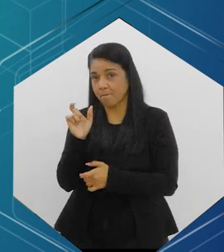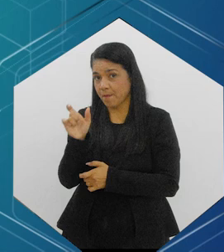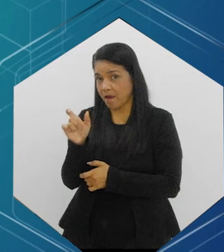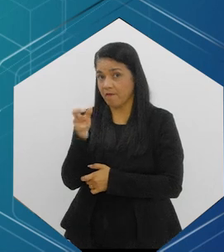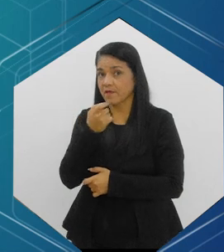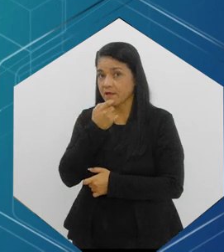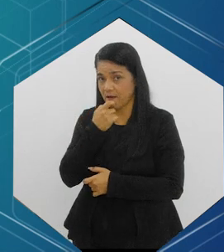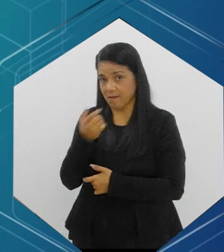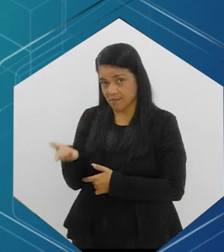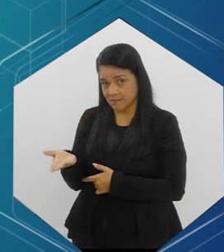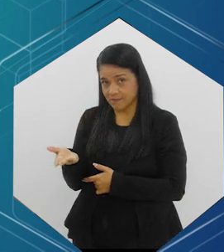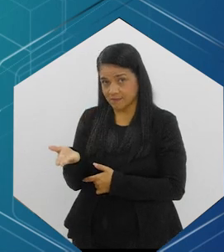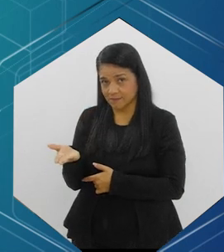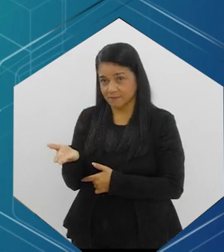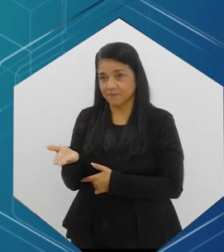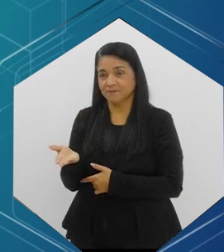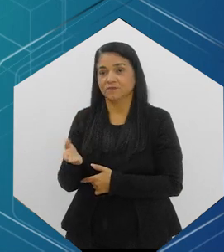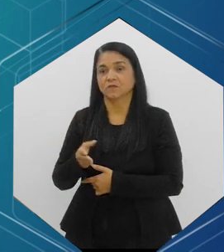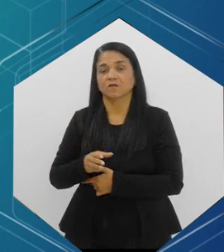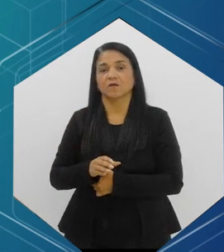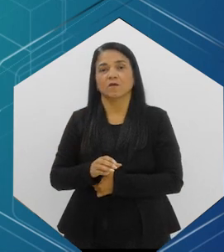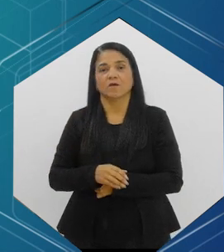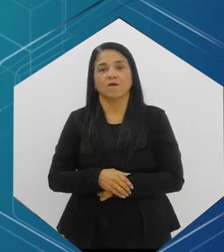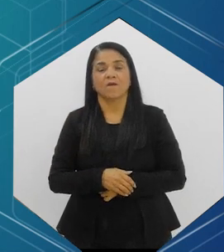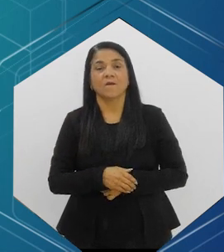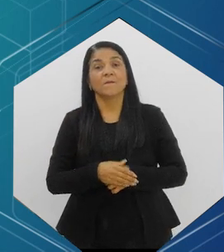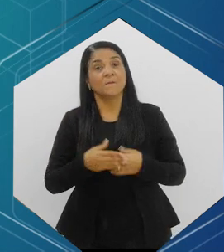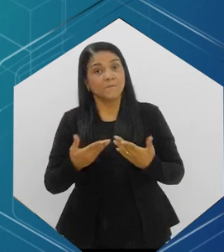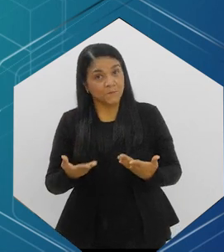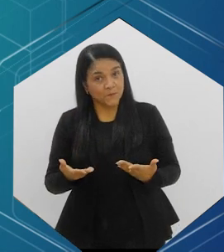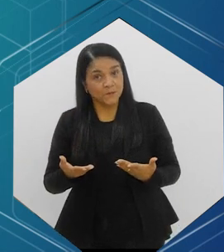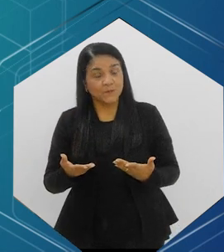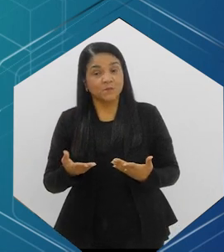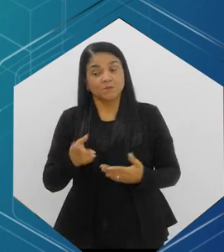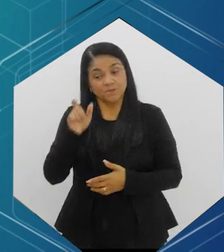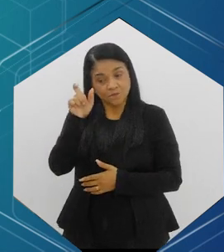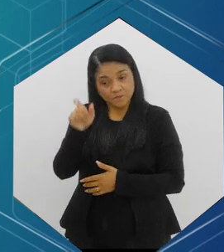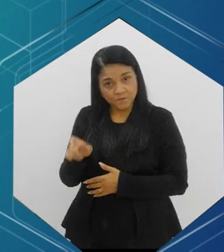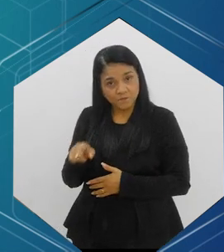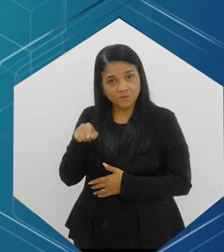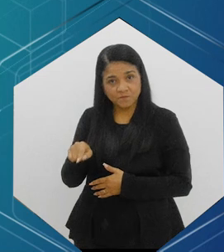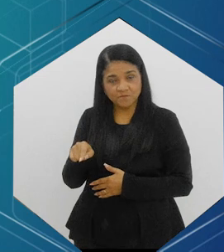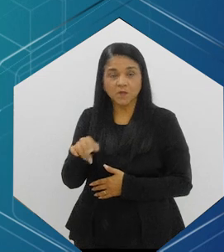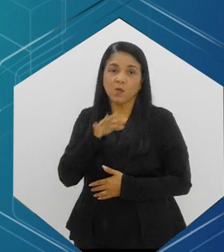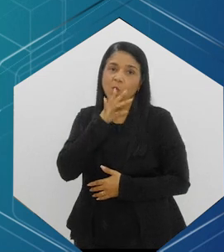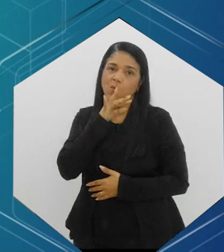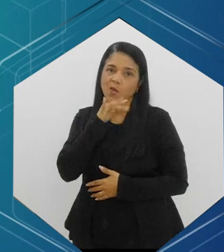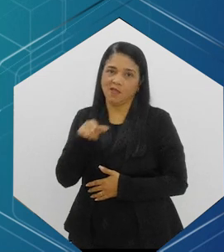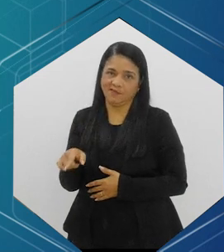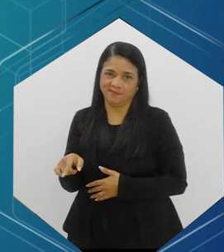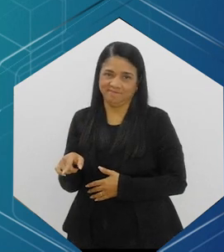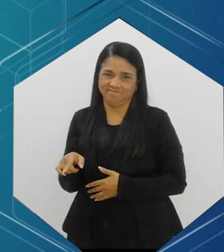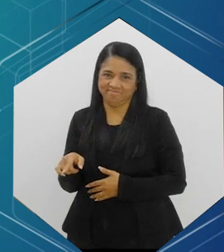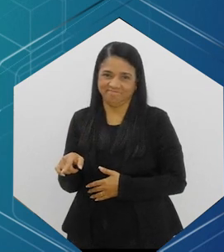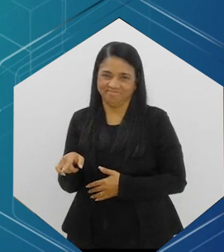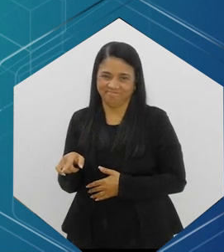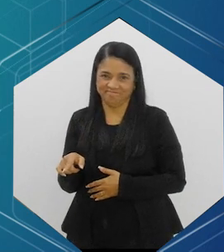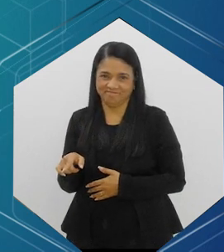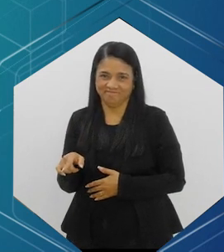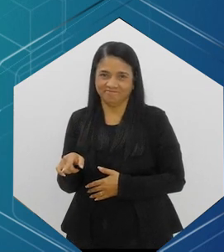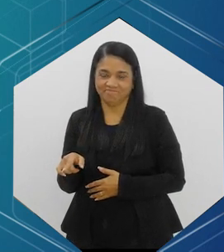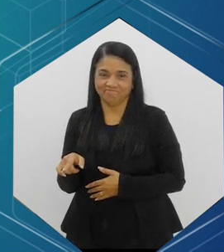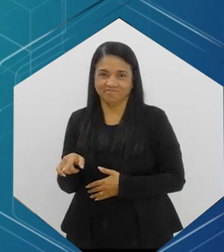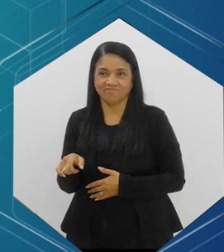né? Home office. Isso para o indivíduo é muito ruim.